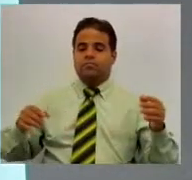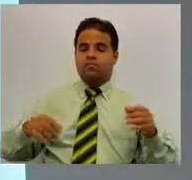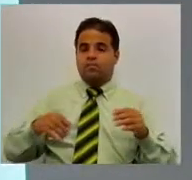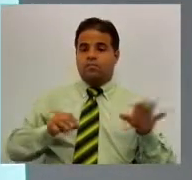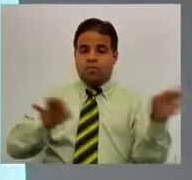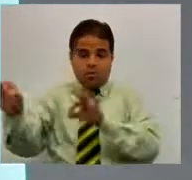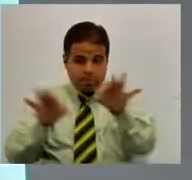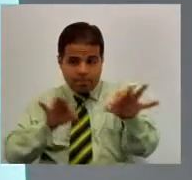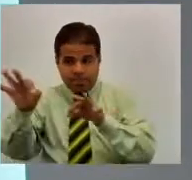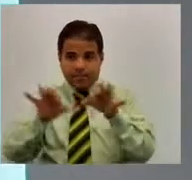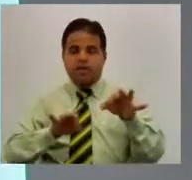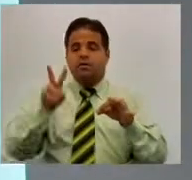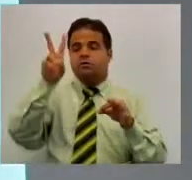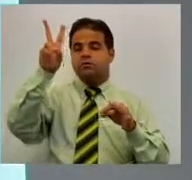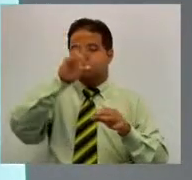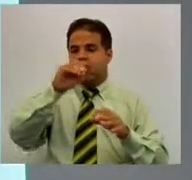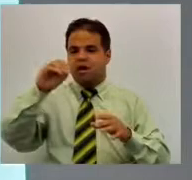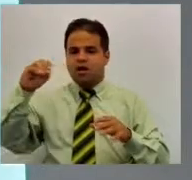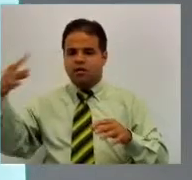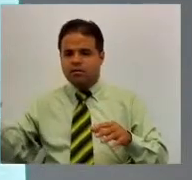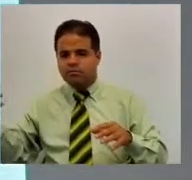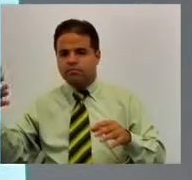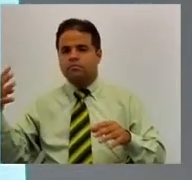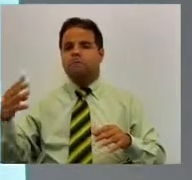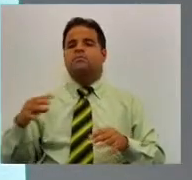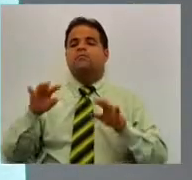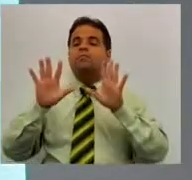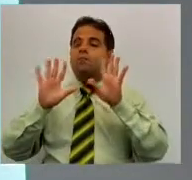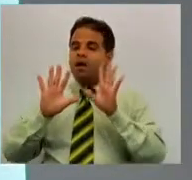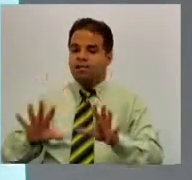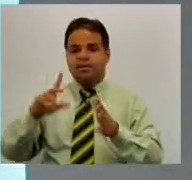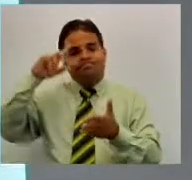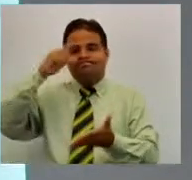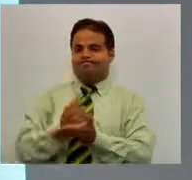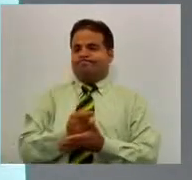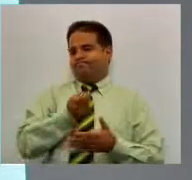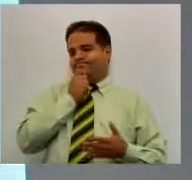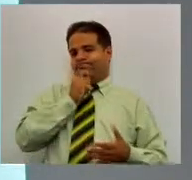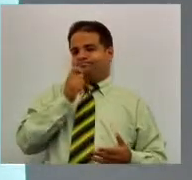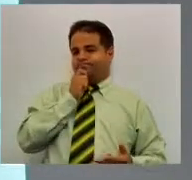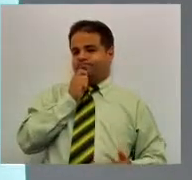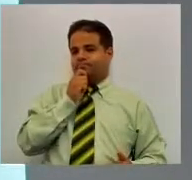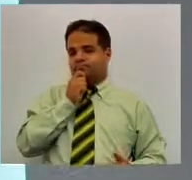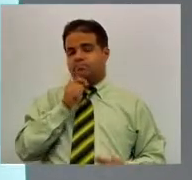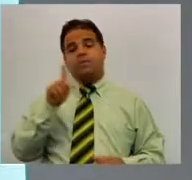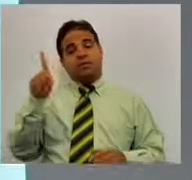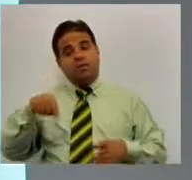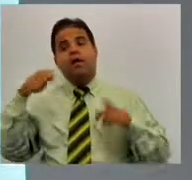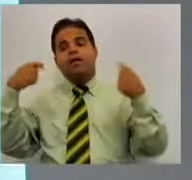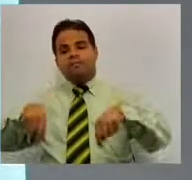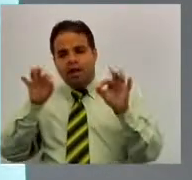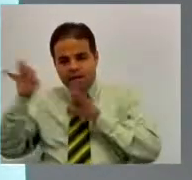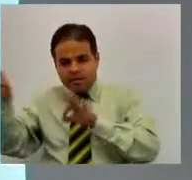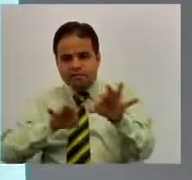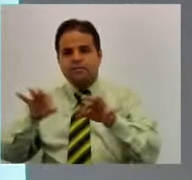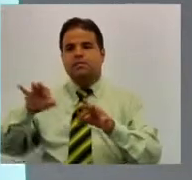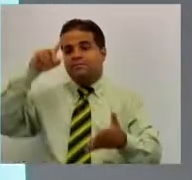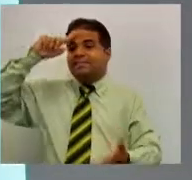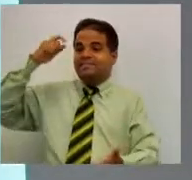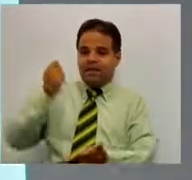o plano de 2004, ele citou, mas não definiu essas normas. Então, é preciso se definir. E